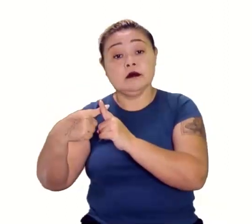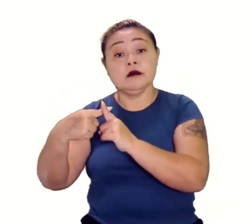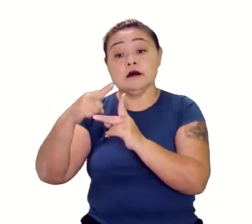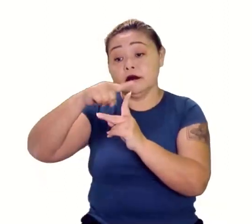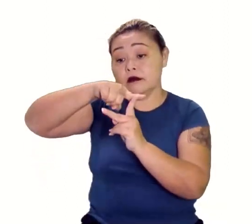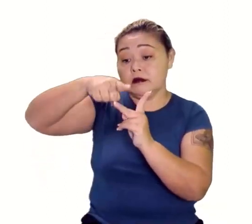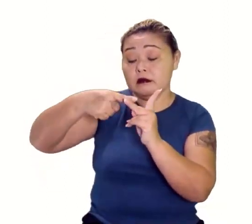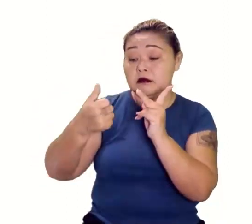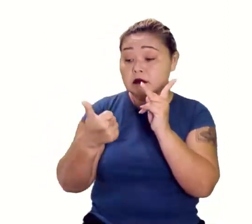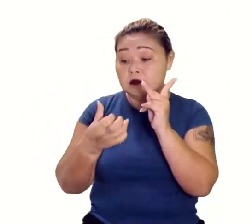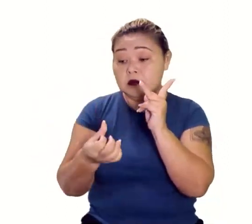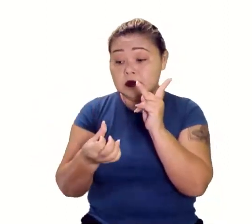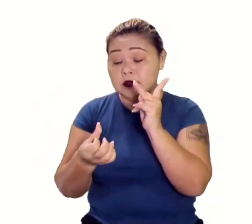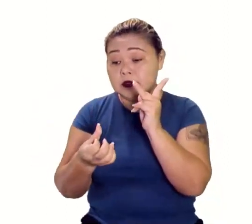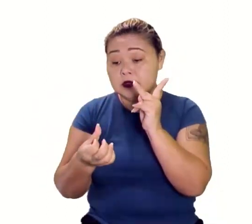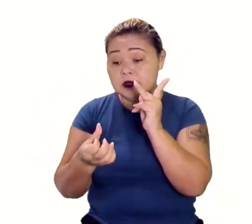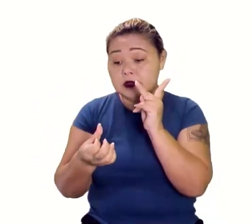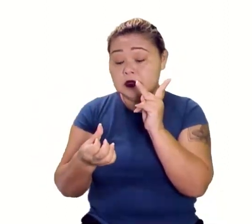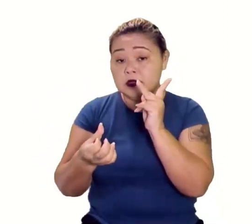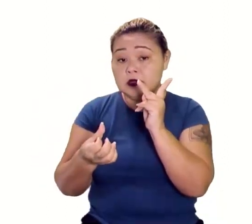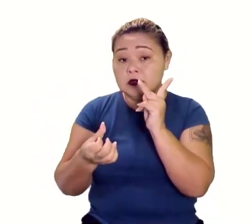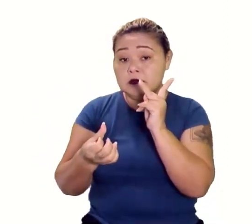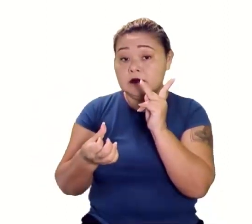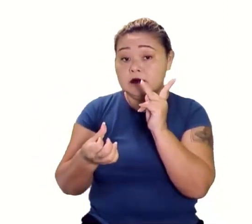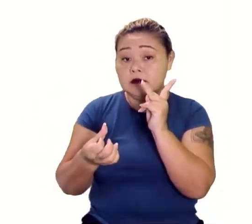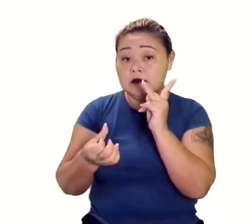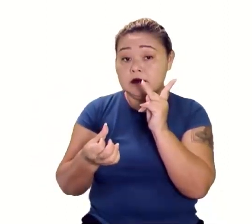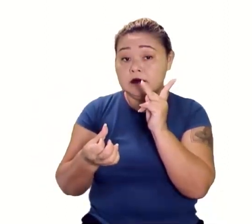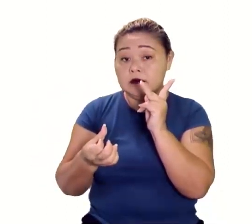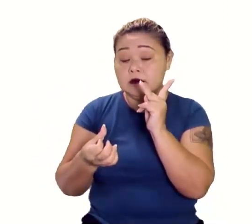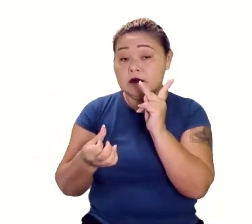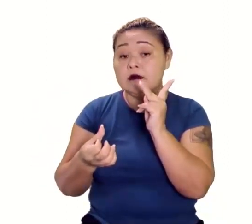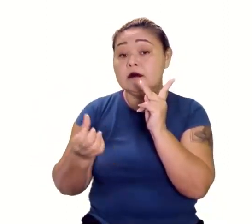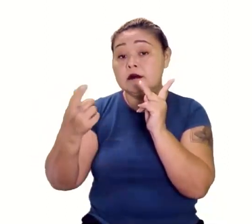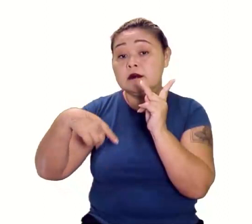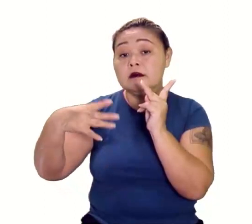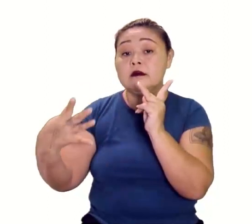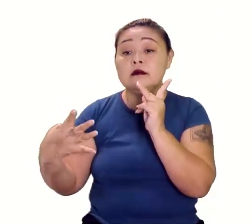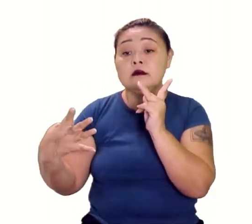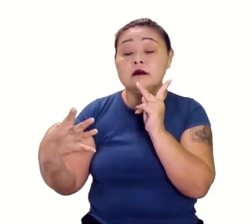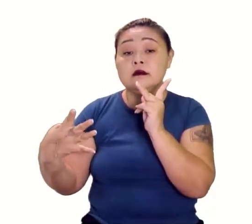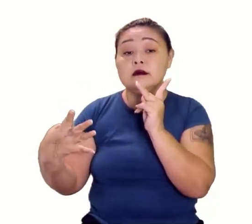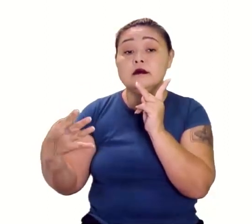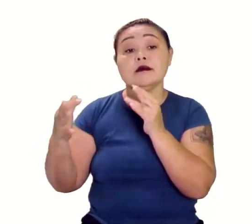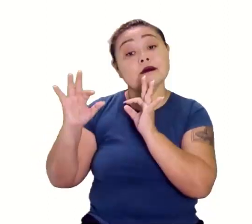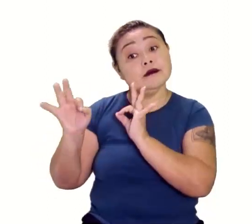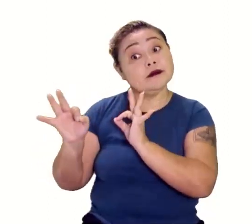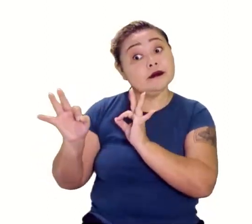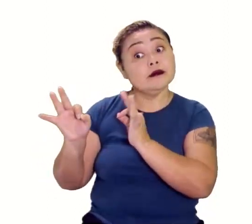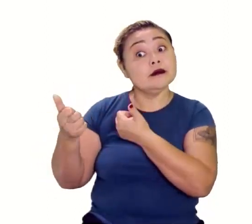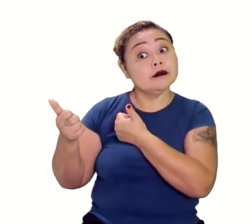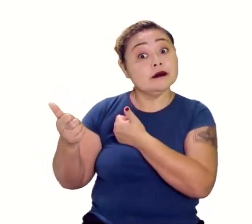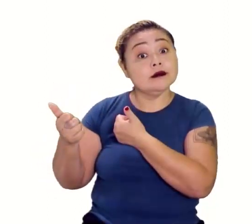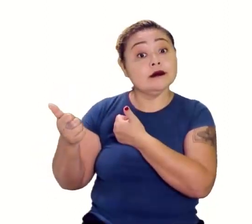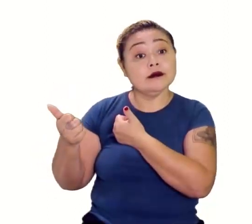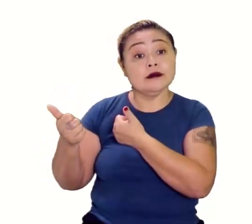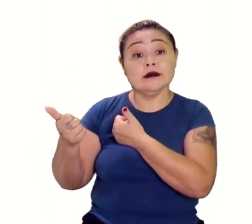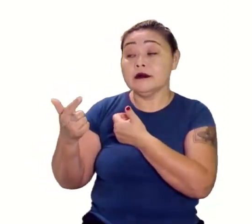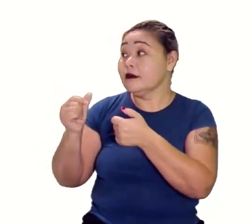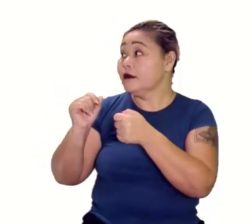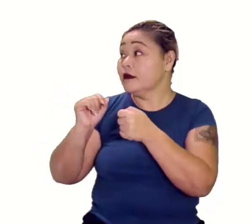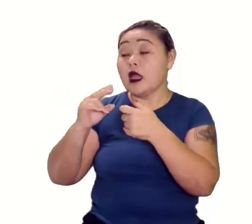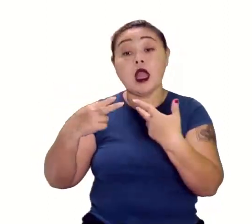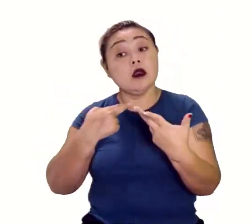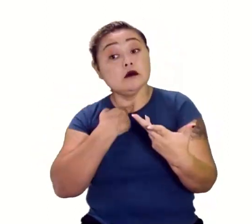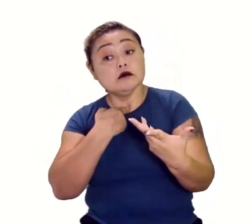a raiz do número... E a raiz de 16? 4. 4, e agora? Agora sim. Agora sim. É porque eu ia pensar que